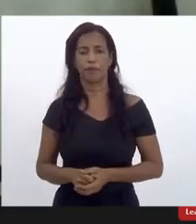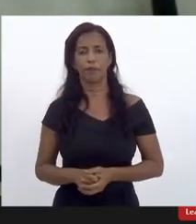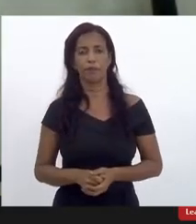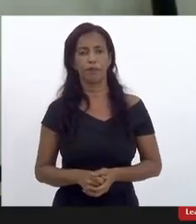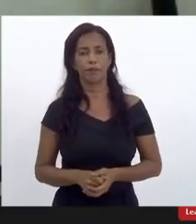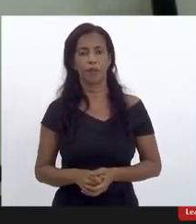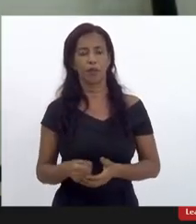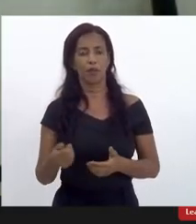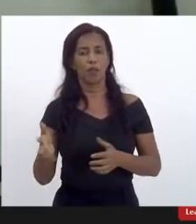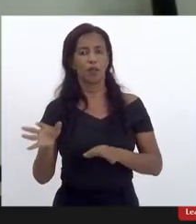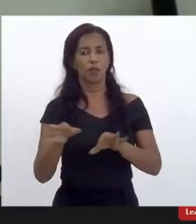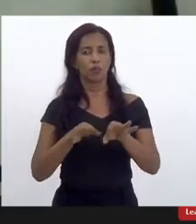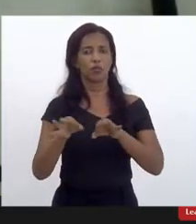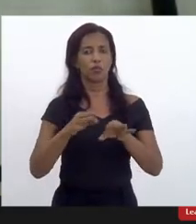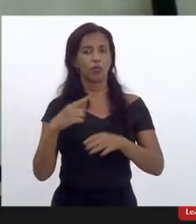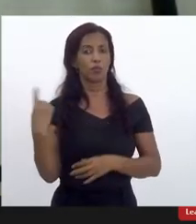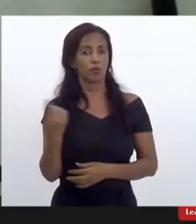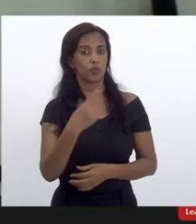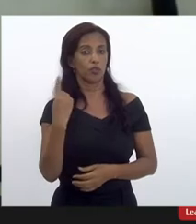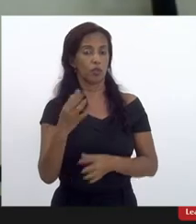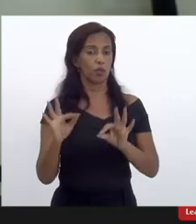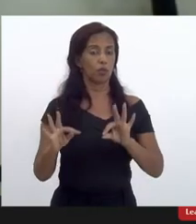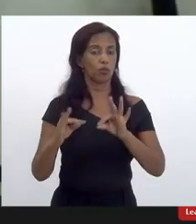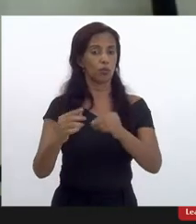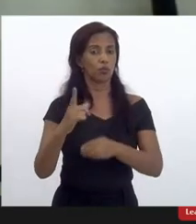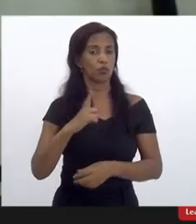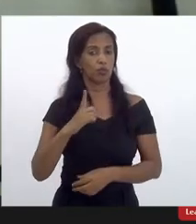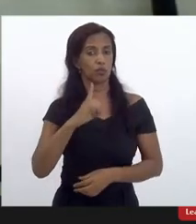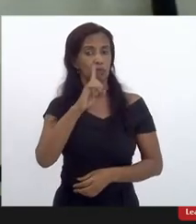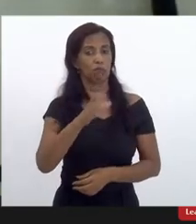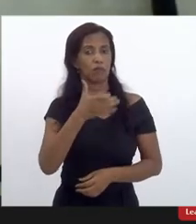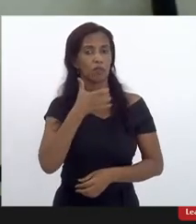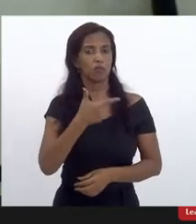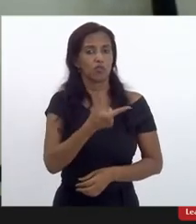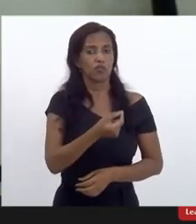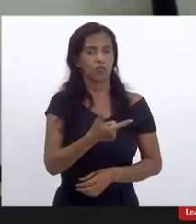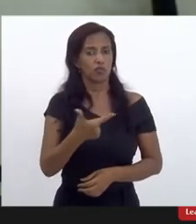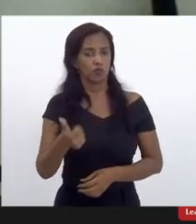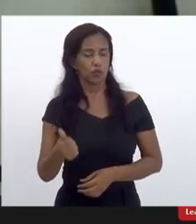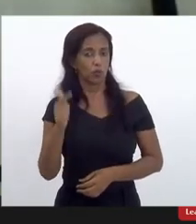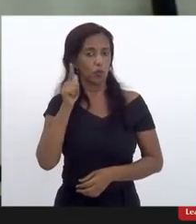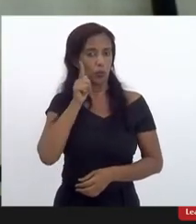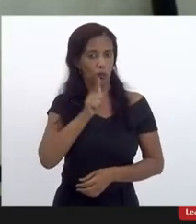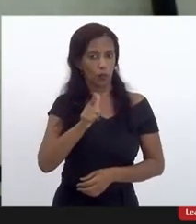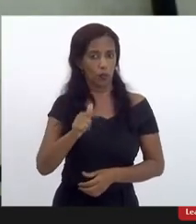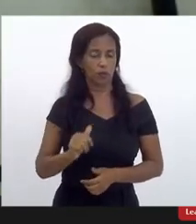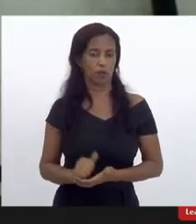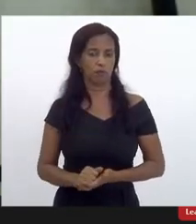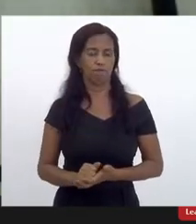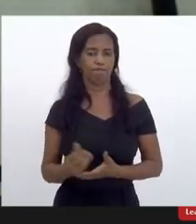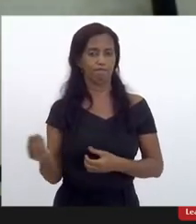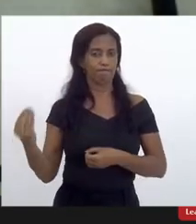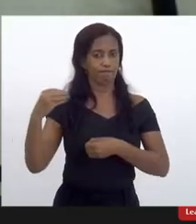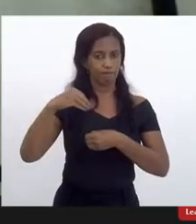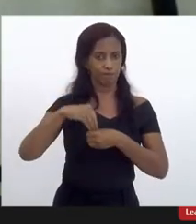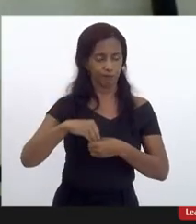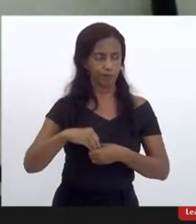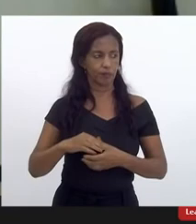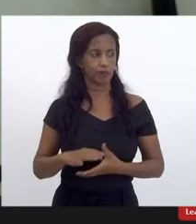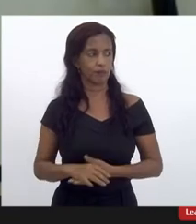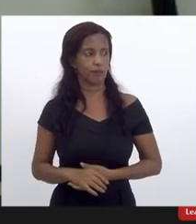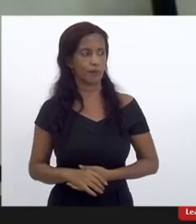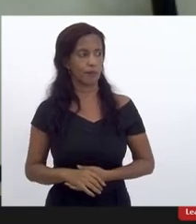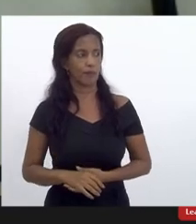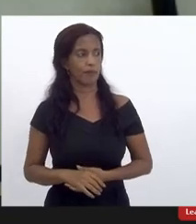de uma forma geral, todos têm até dezembro de 2021 para fazer essa integralização.